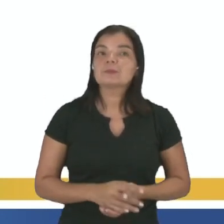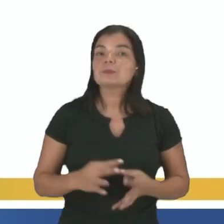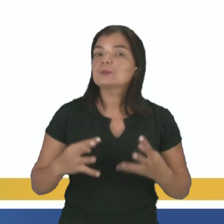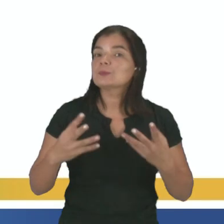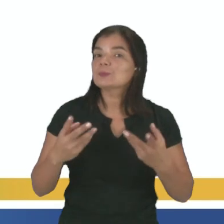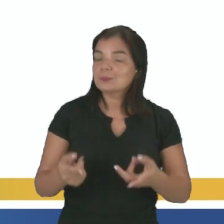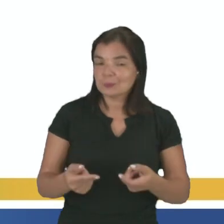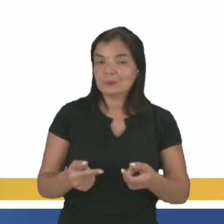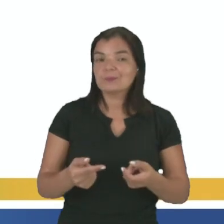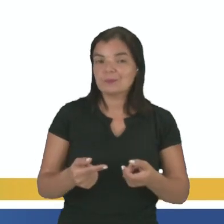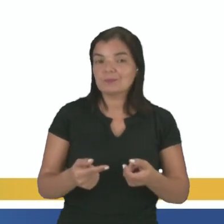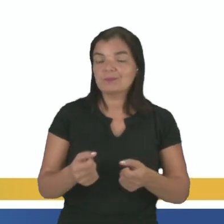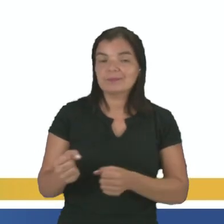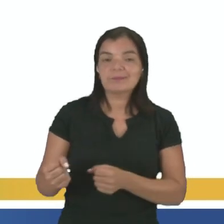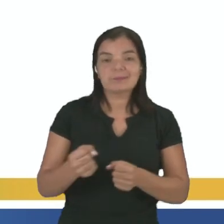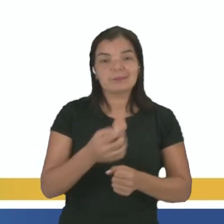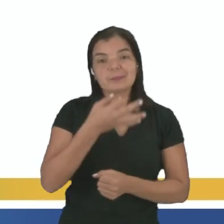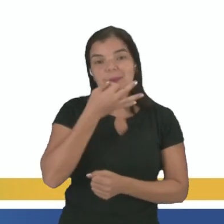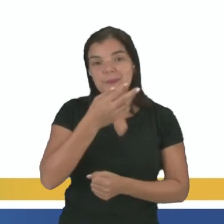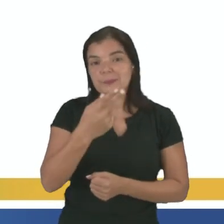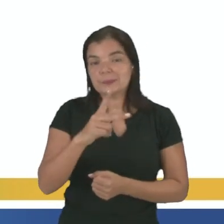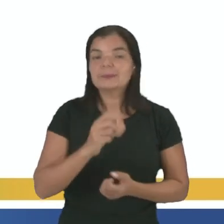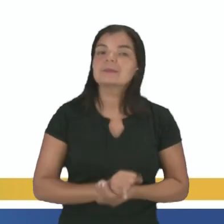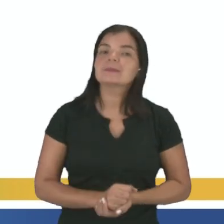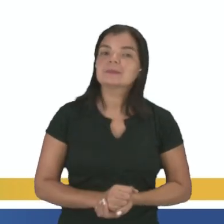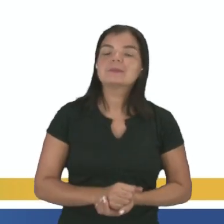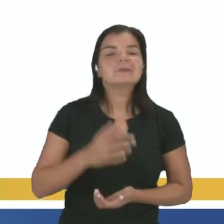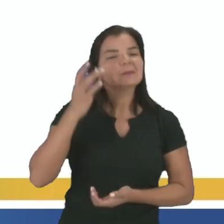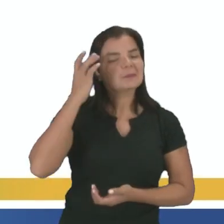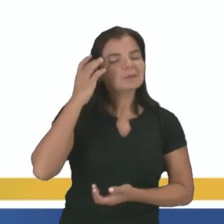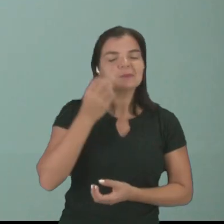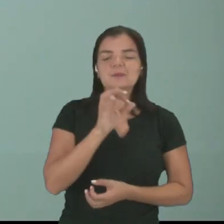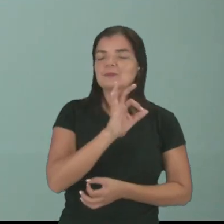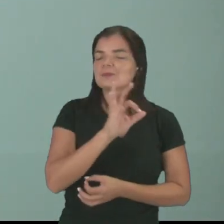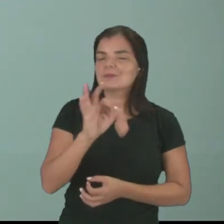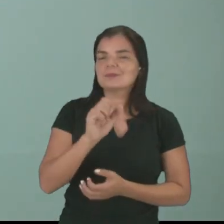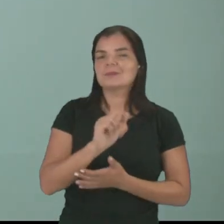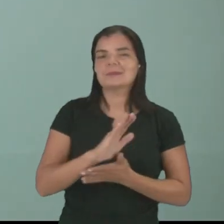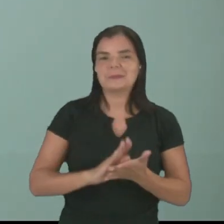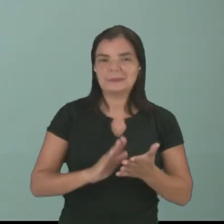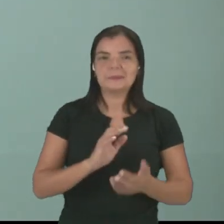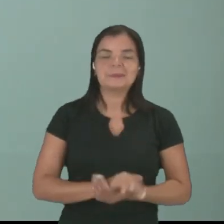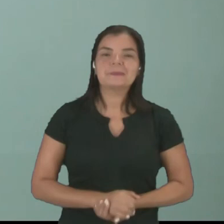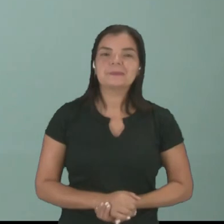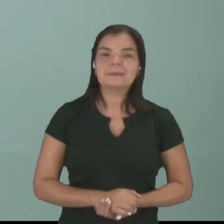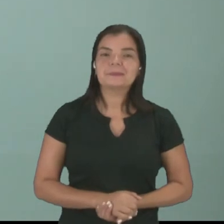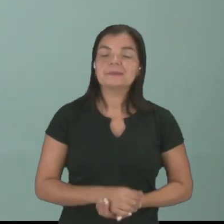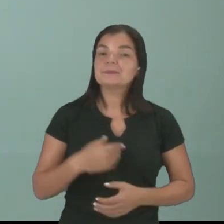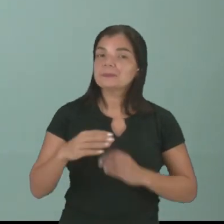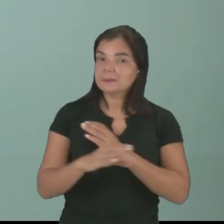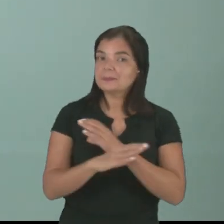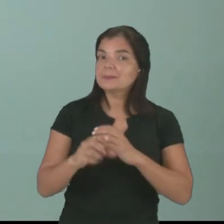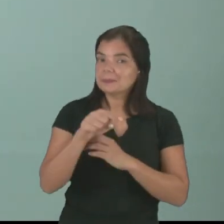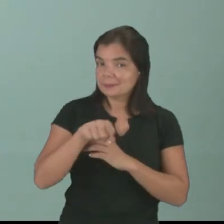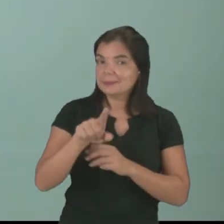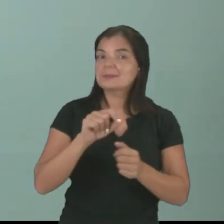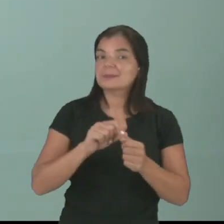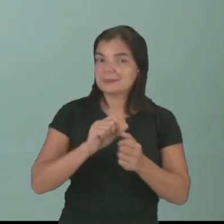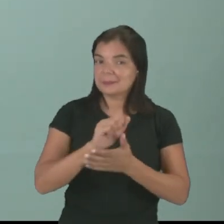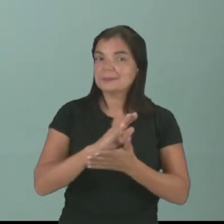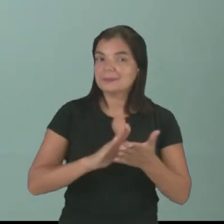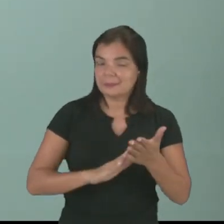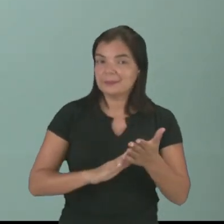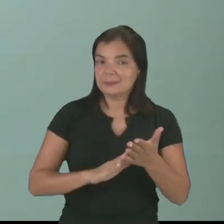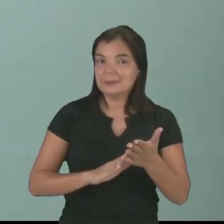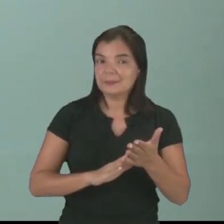concluir retomando e reforçando a sua opinião. Eu acho que vai ser um ótimo exercício, tá? Eu confio que vocês vão fazer essa atividade